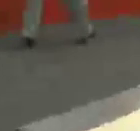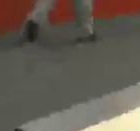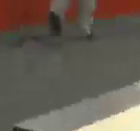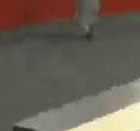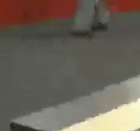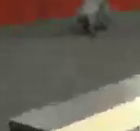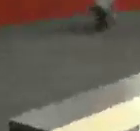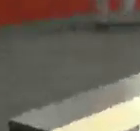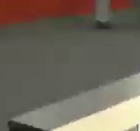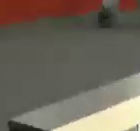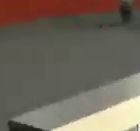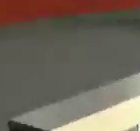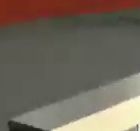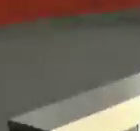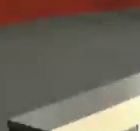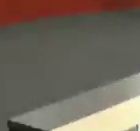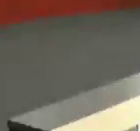Muito boa noite.